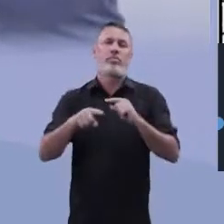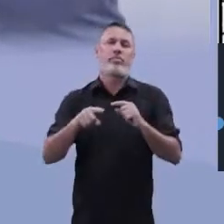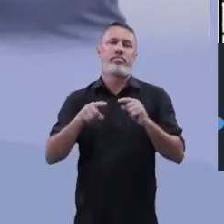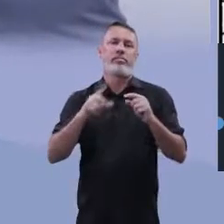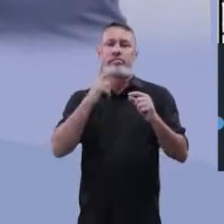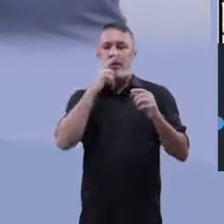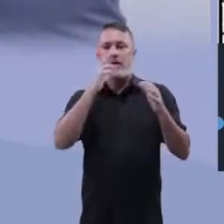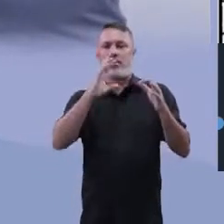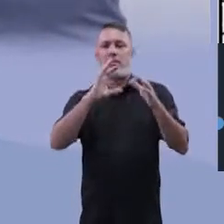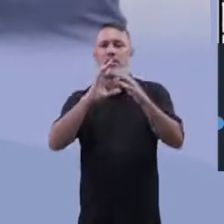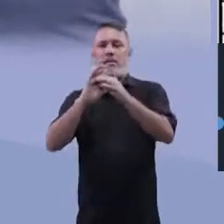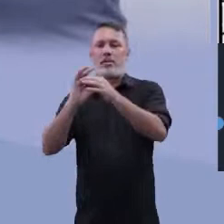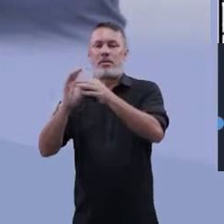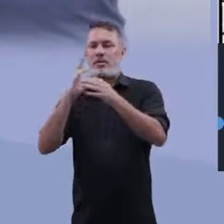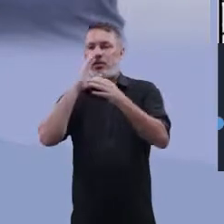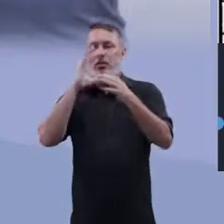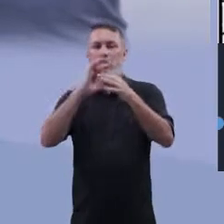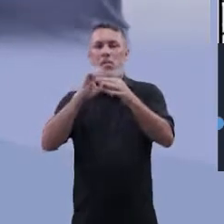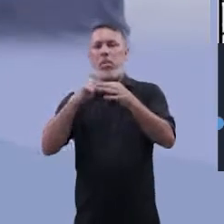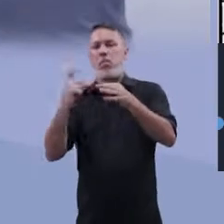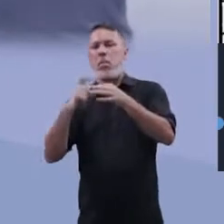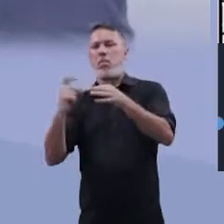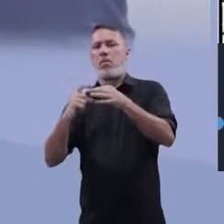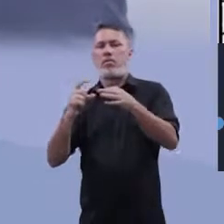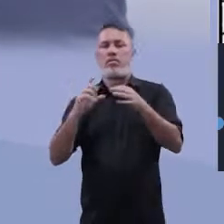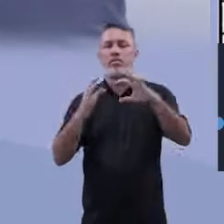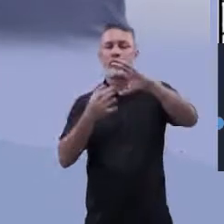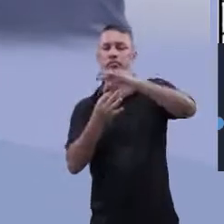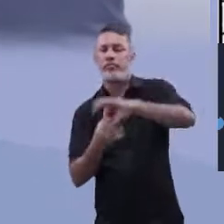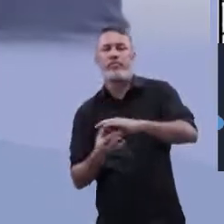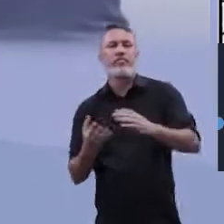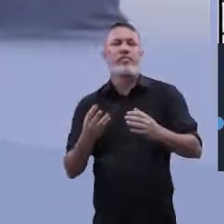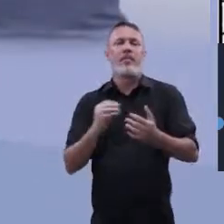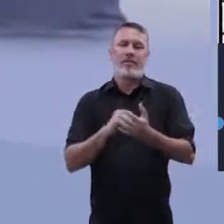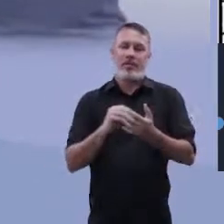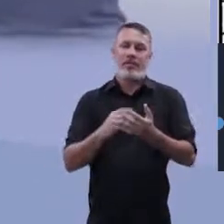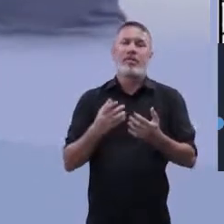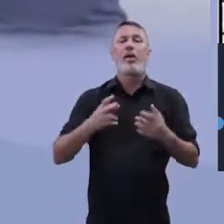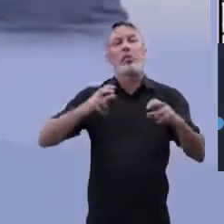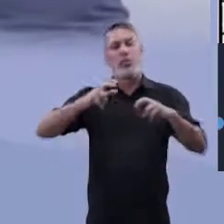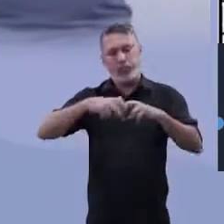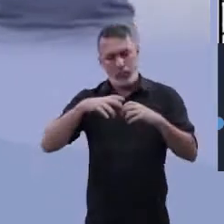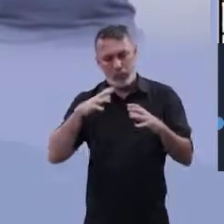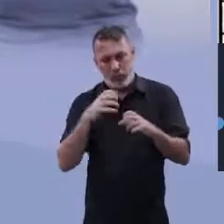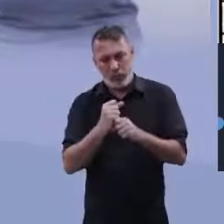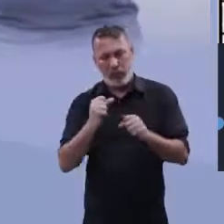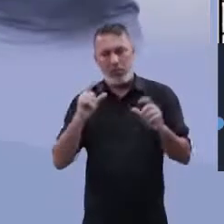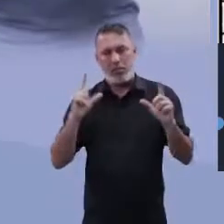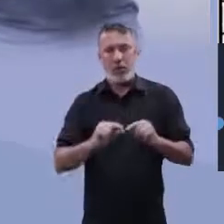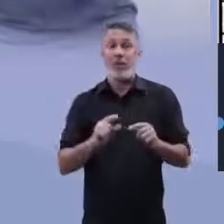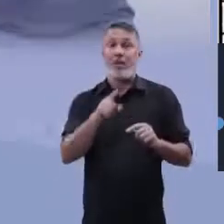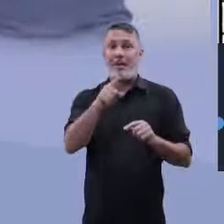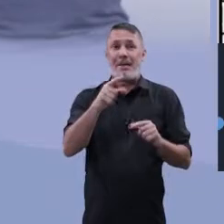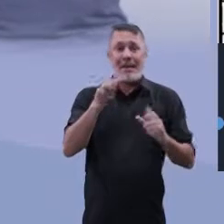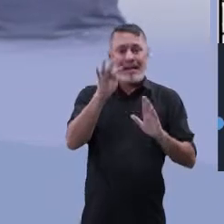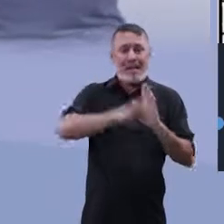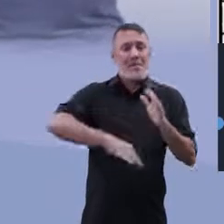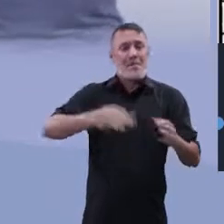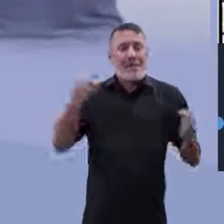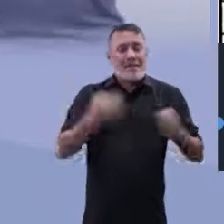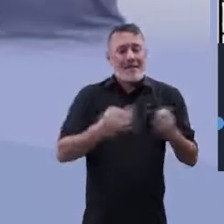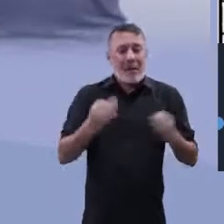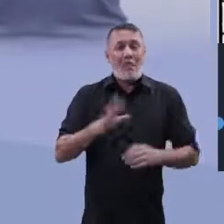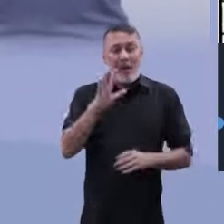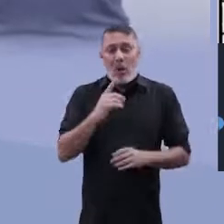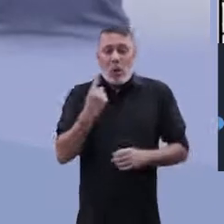contradição, e contradizer um texto, meu amigo, você tira uma nota 80. Mesmo se seu texto às vezes está perfeitinho, mas se